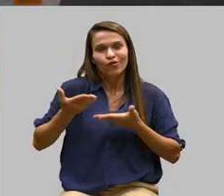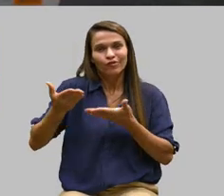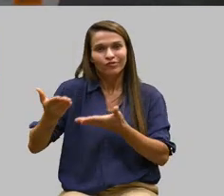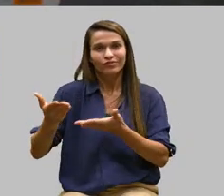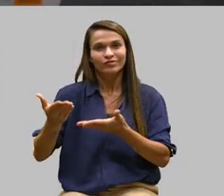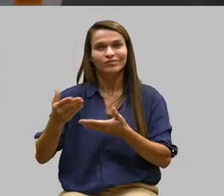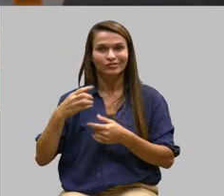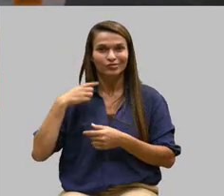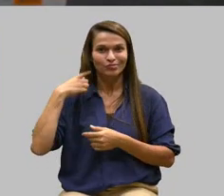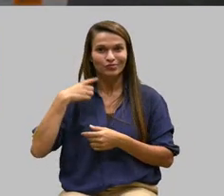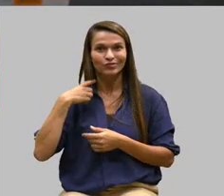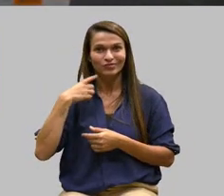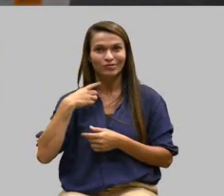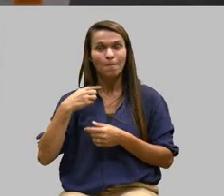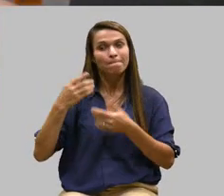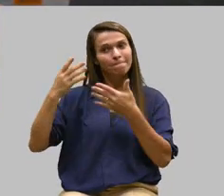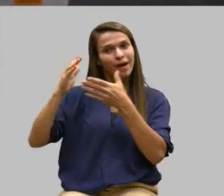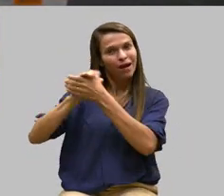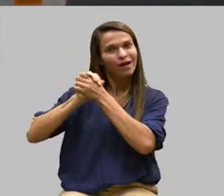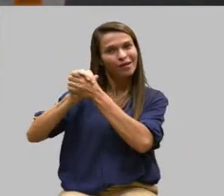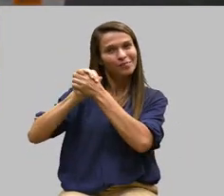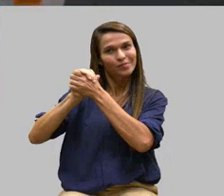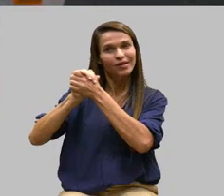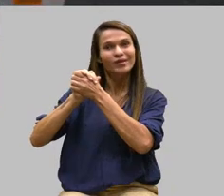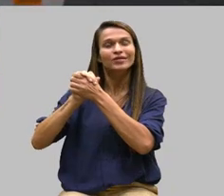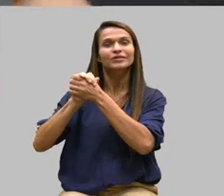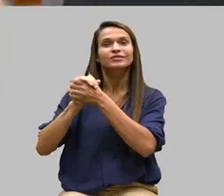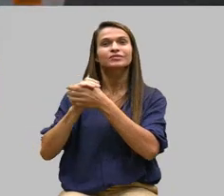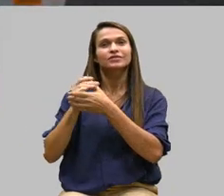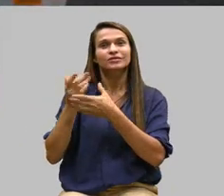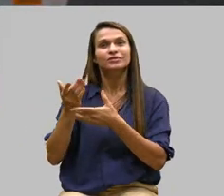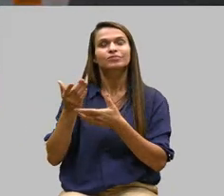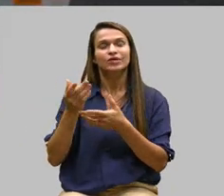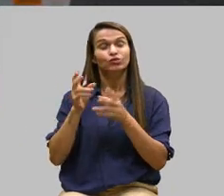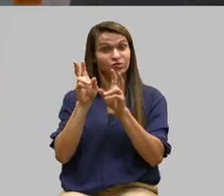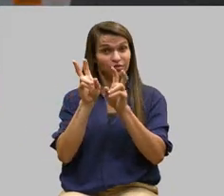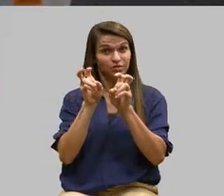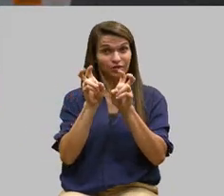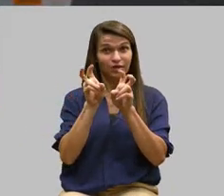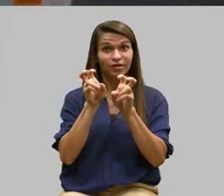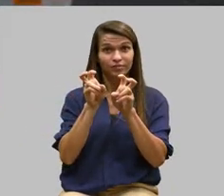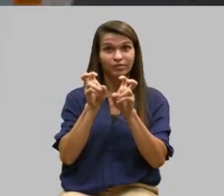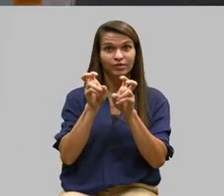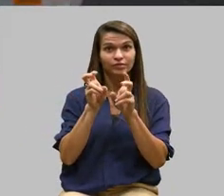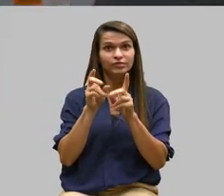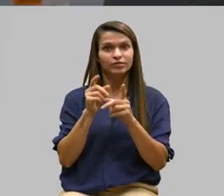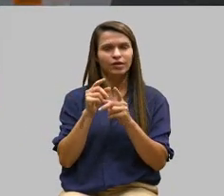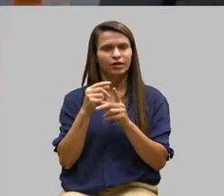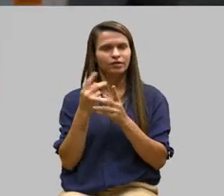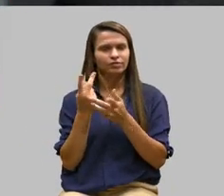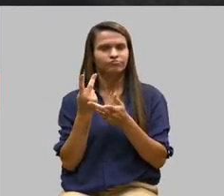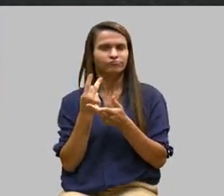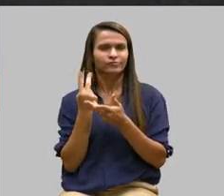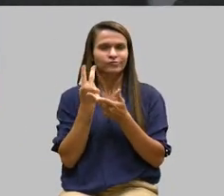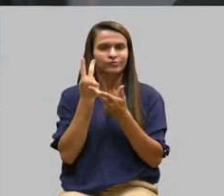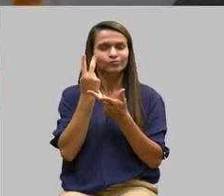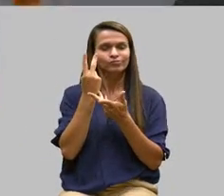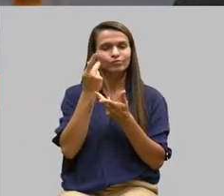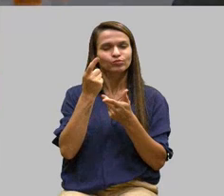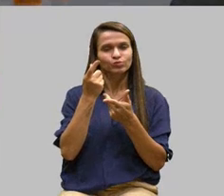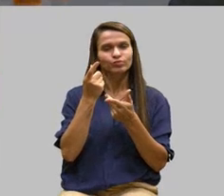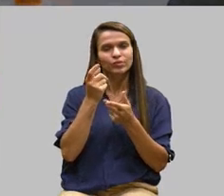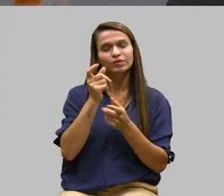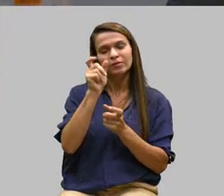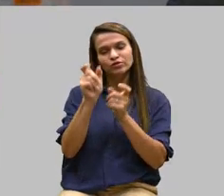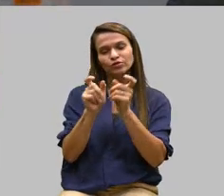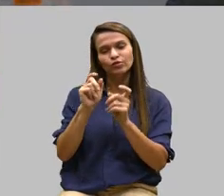deputado Parabéns também pela pelo tema que é tão caro para a pessoa com deficiência tão